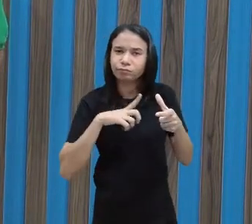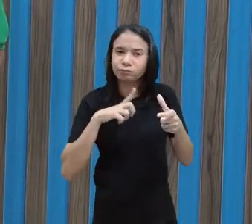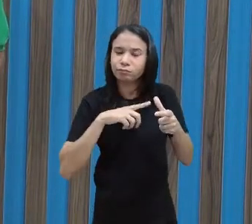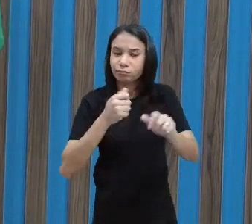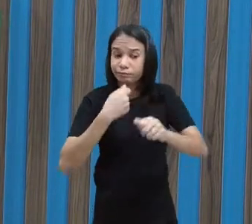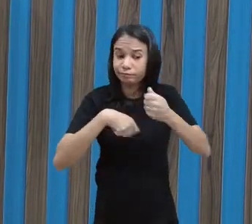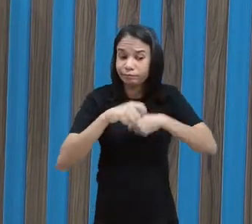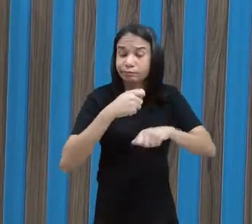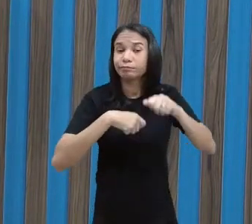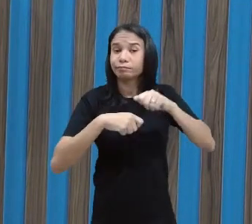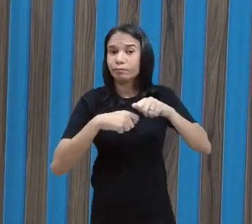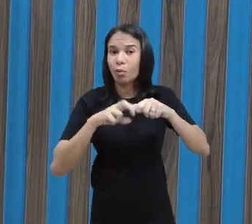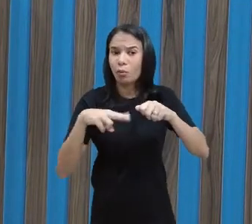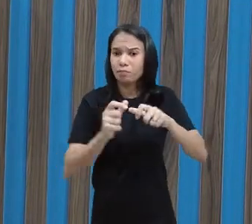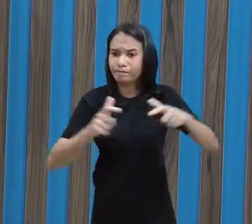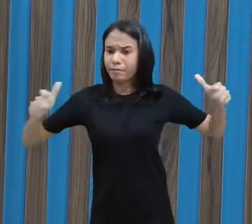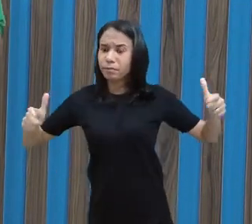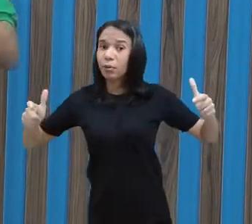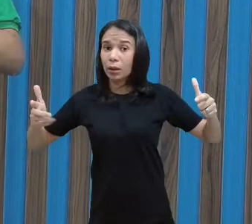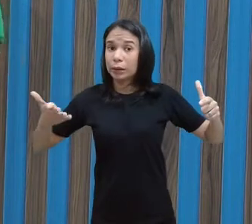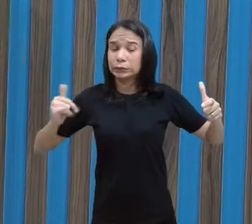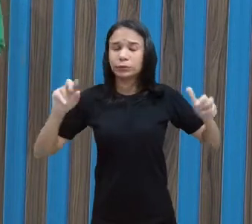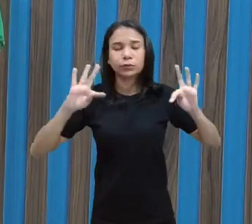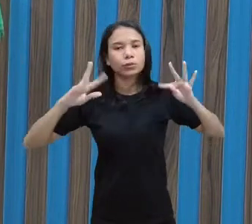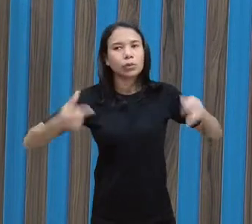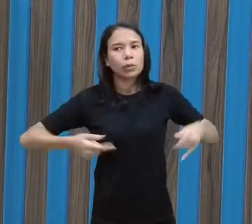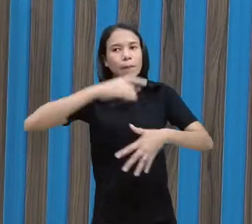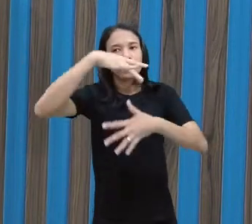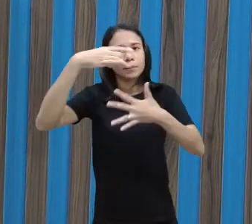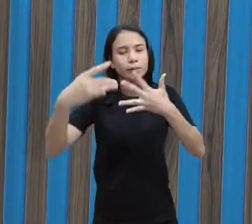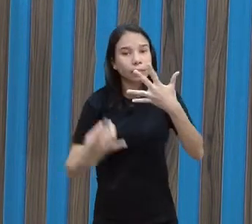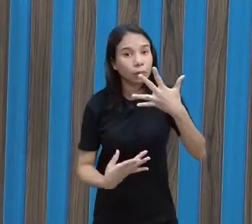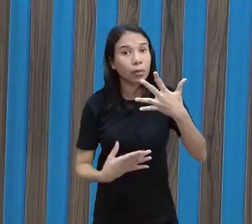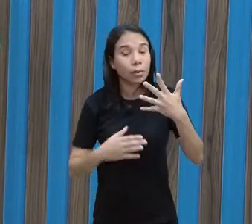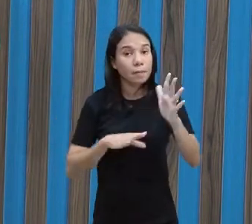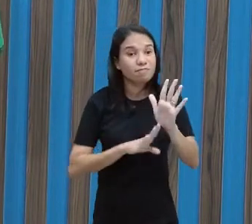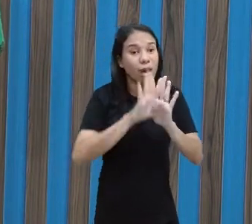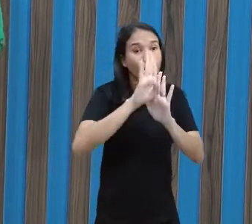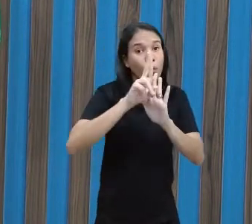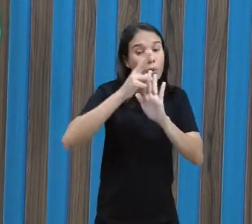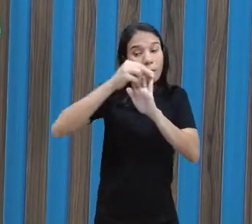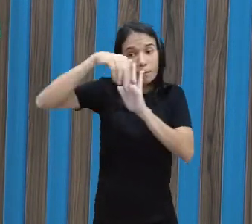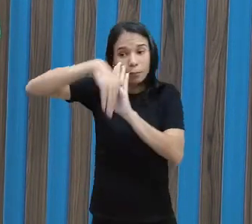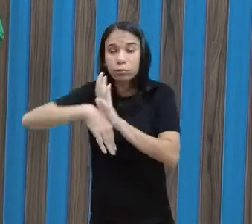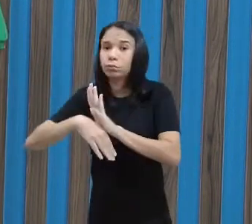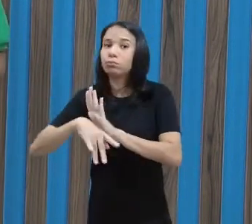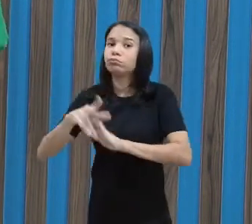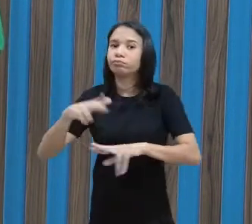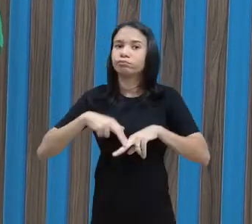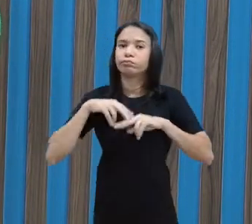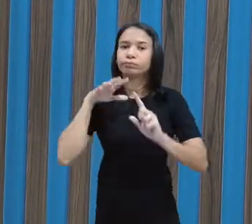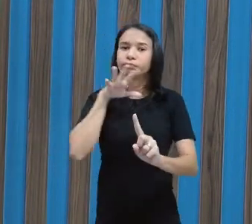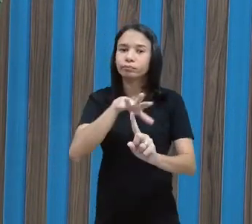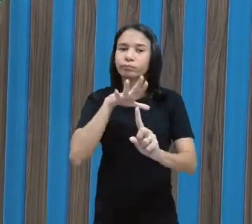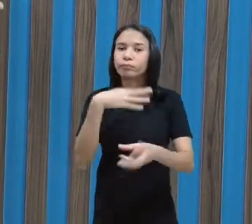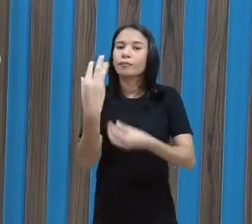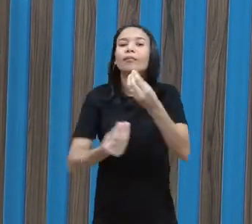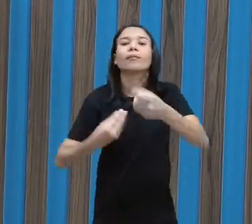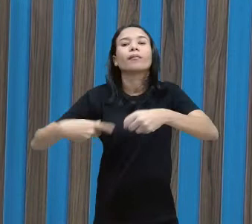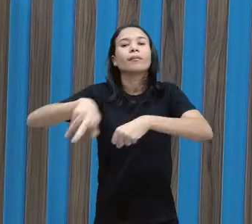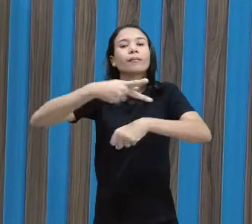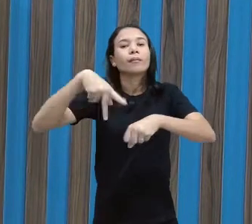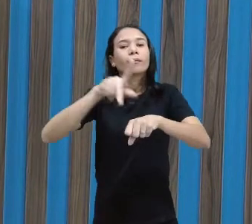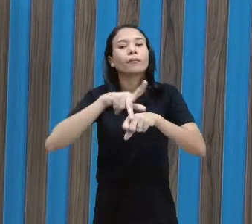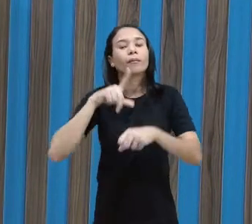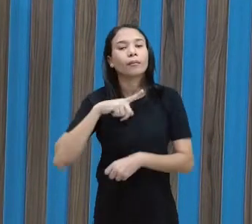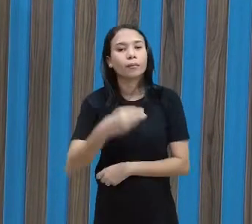administrar, né? Então, todos esses fatores aí, em maior ou menor grau, eles vão influenciar em como os países vão se